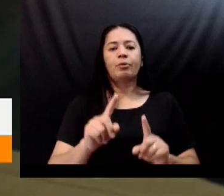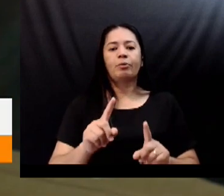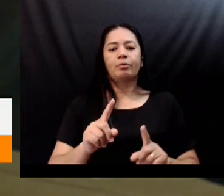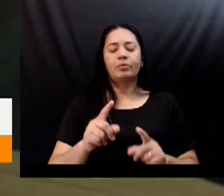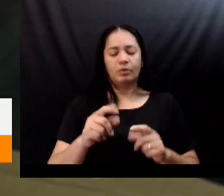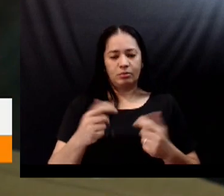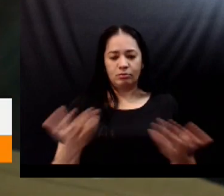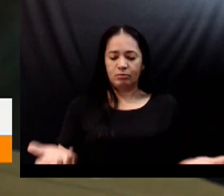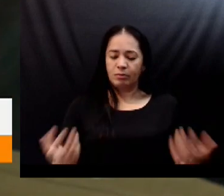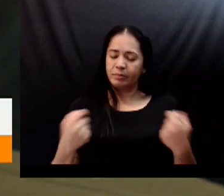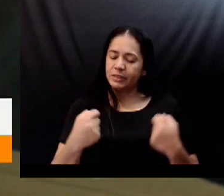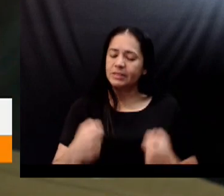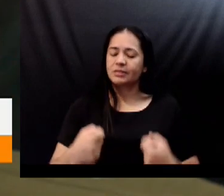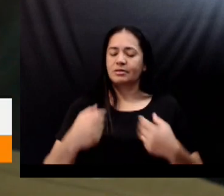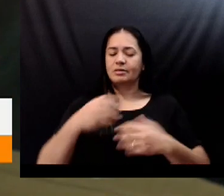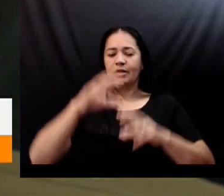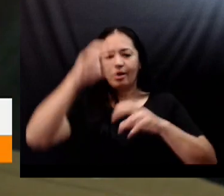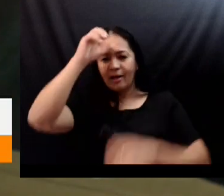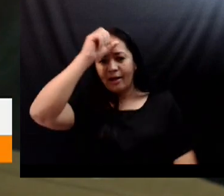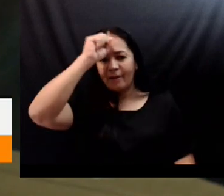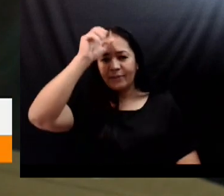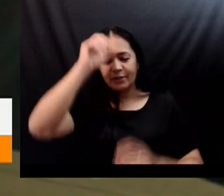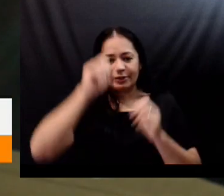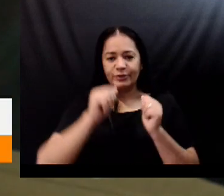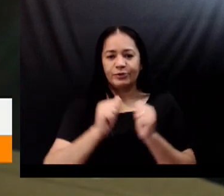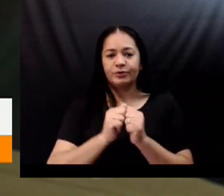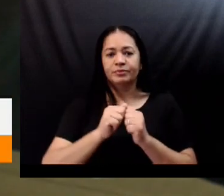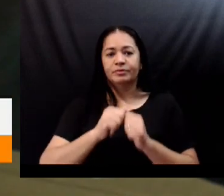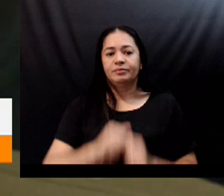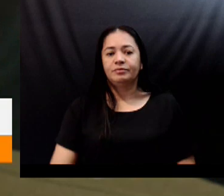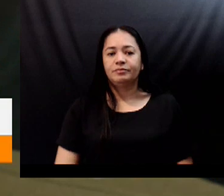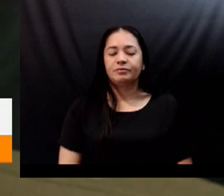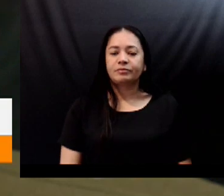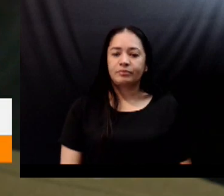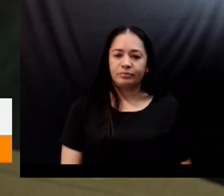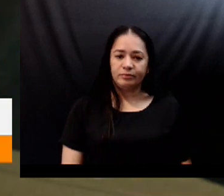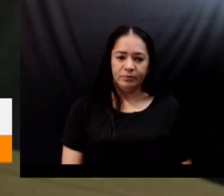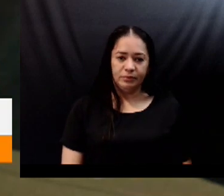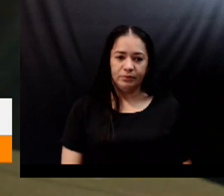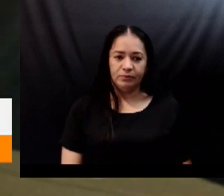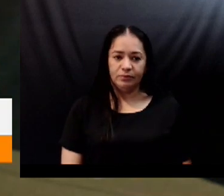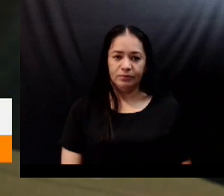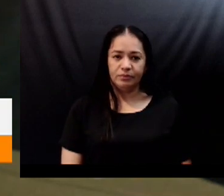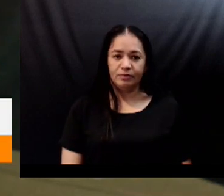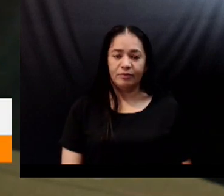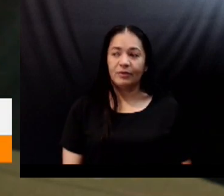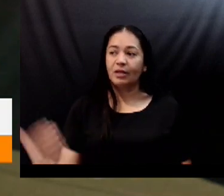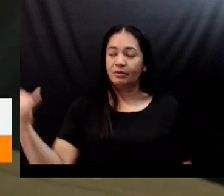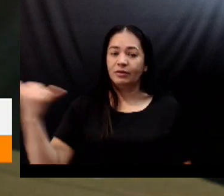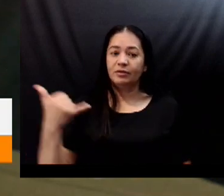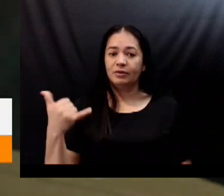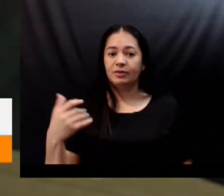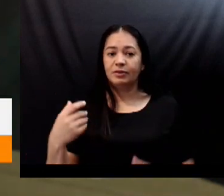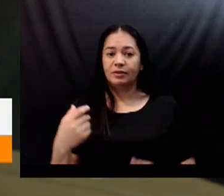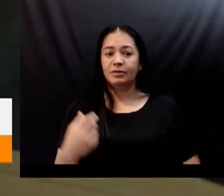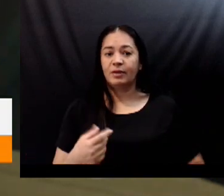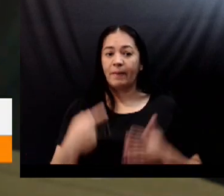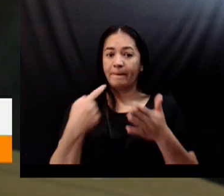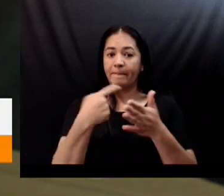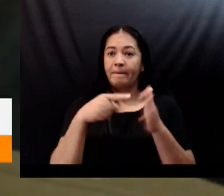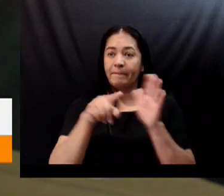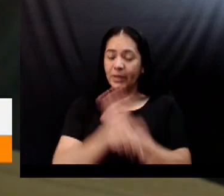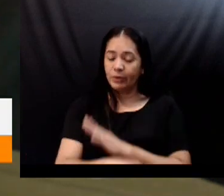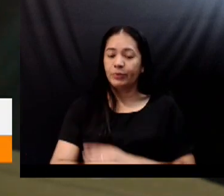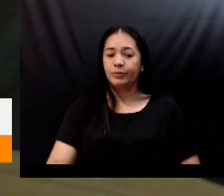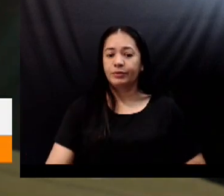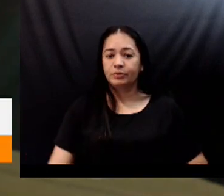porque a gente vai aprender junto aqui, viu. É isso mesmo. 8h44, a produção estava me falando que nós temos perguntas, então vamos atender